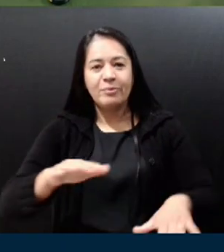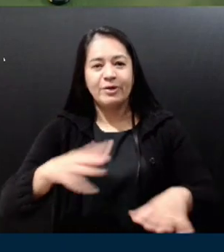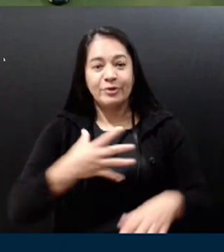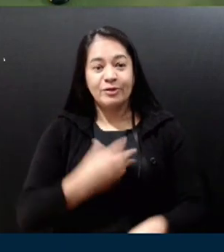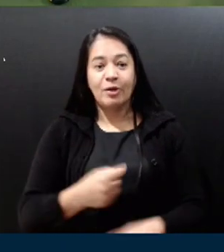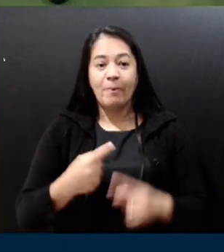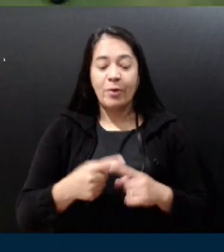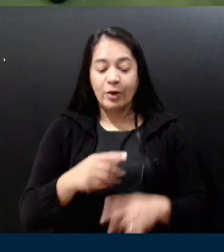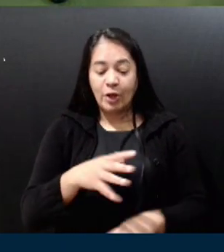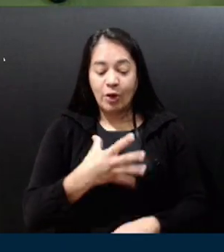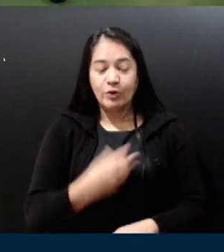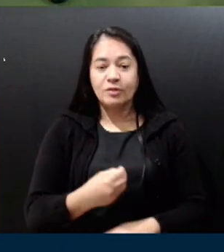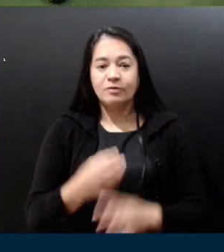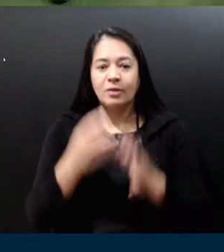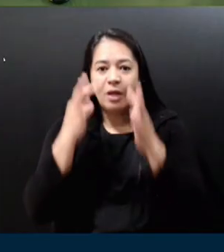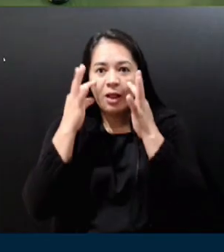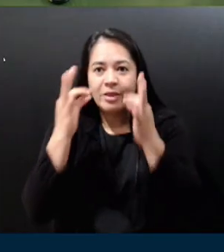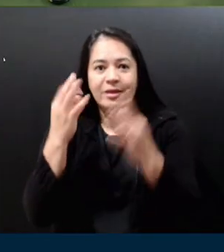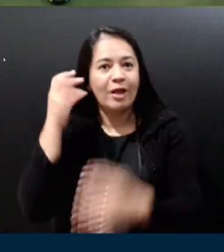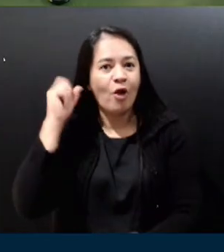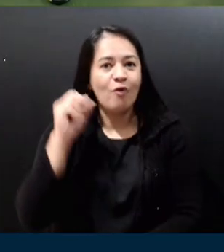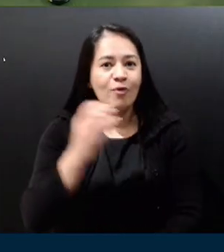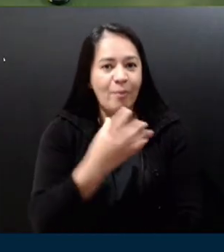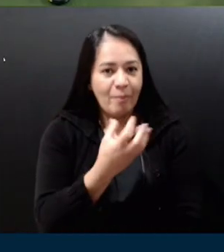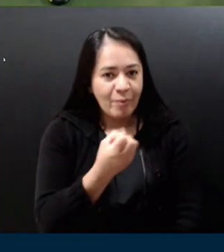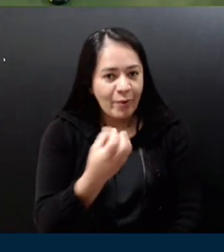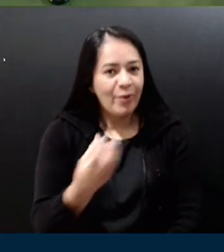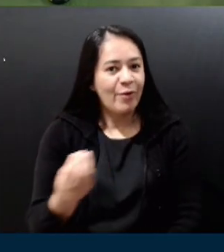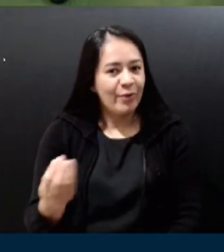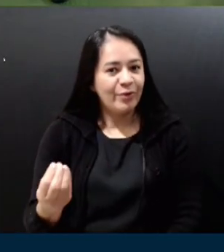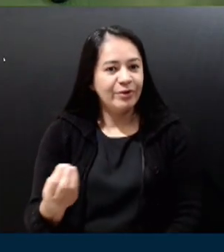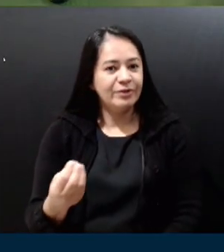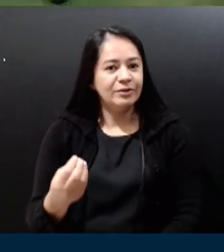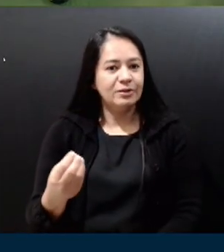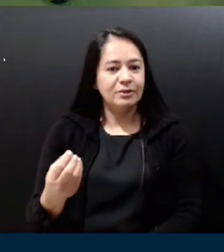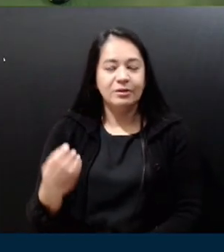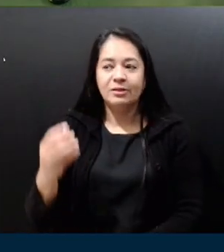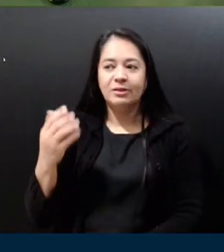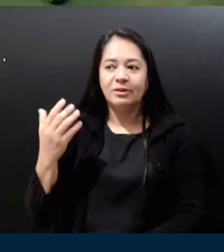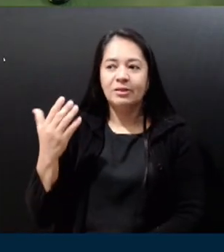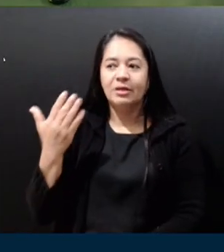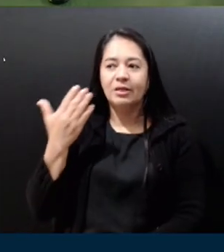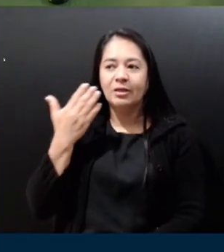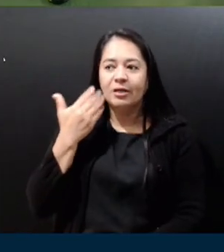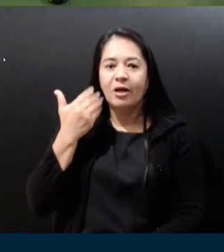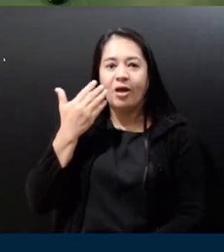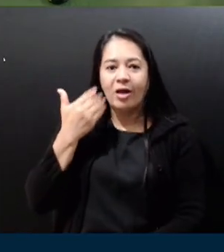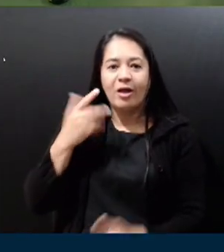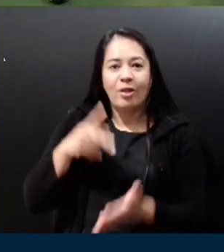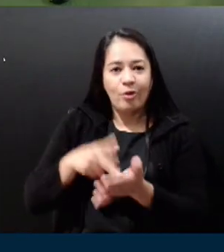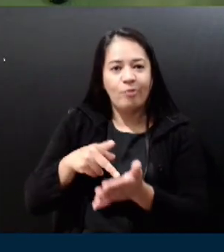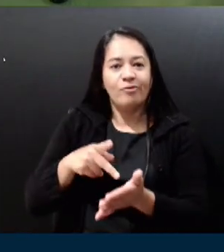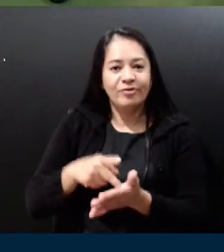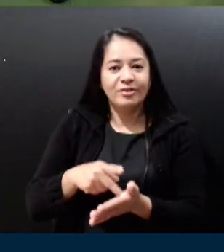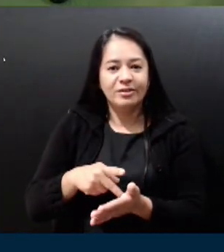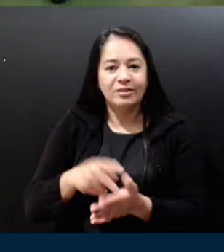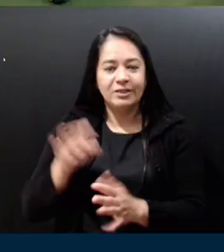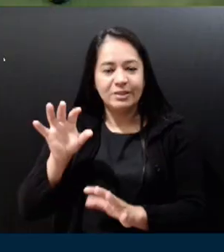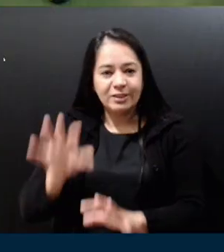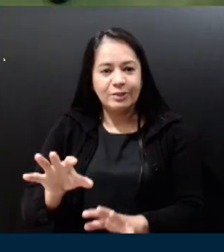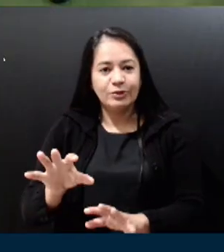muito o que os pais falam. E eles vão tomando isso como verdades. Então, isso vai